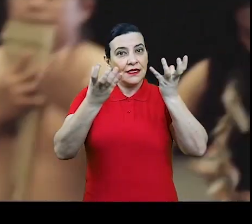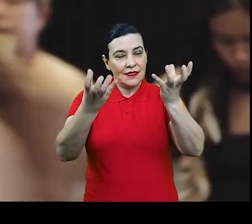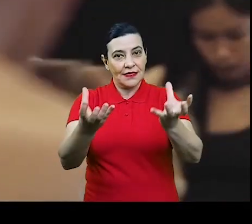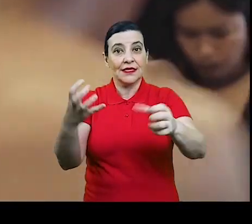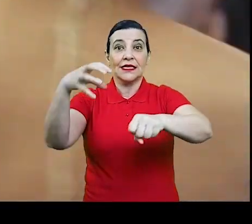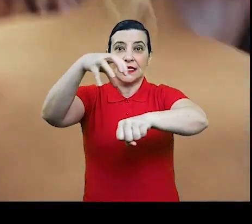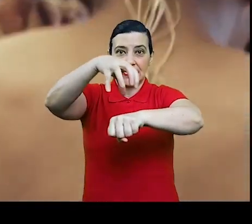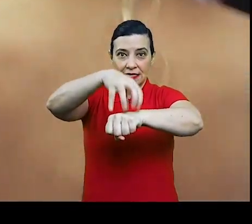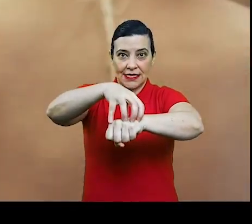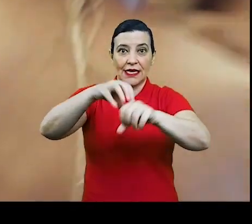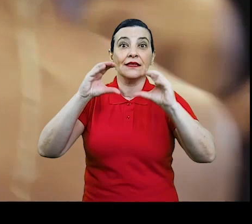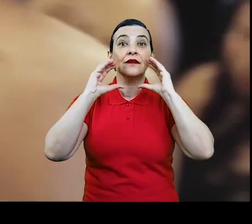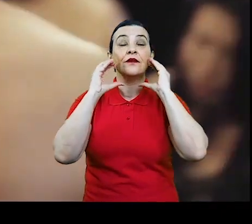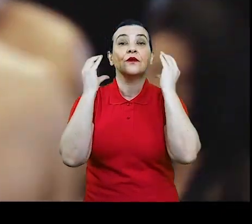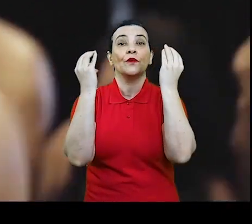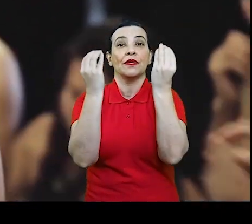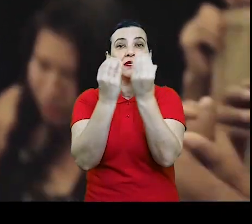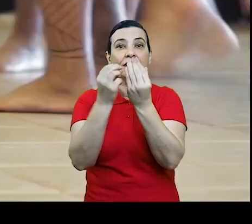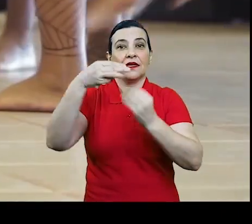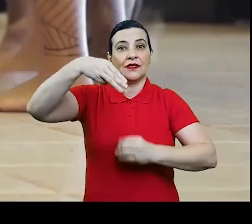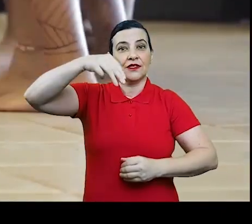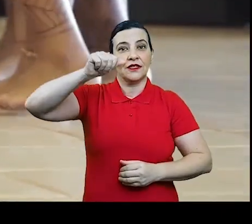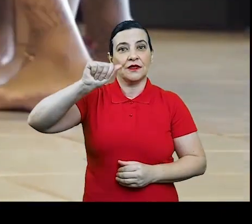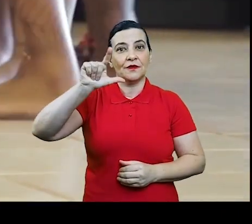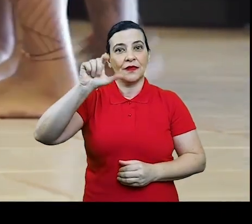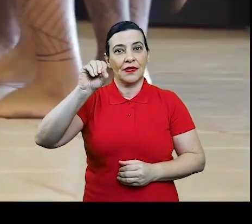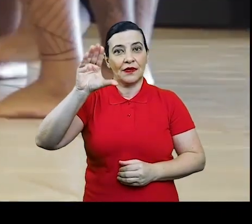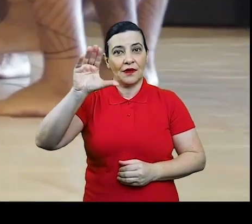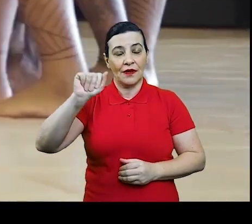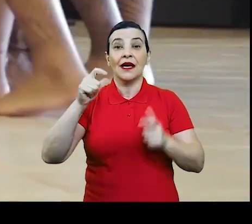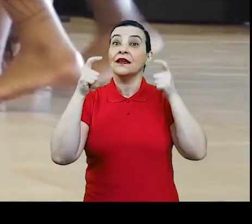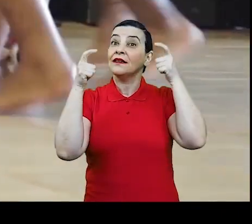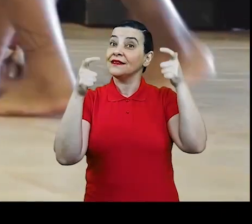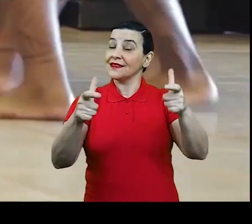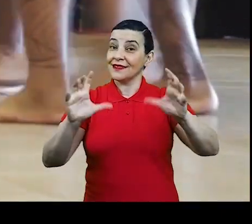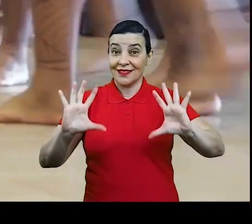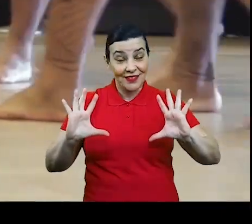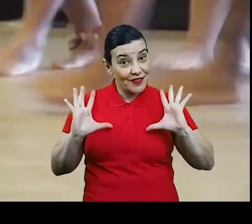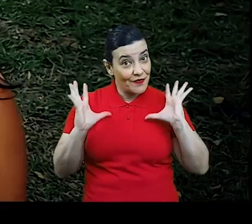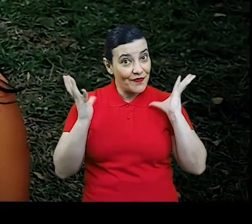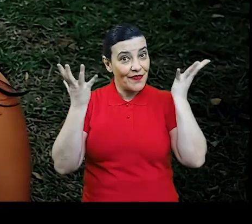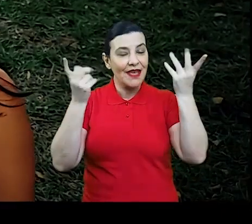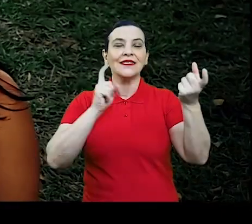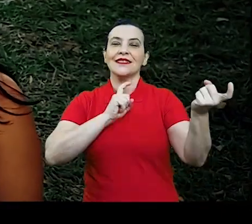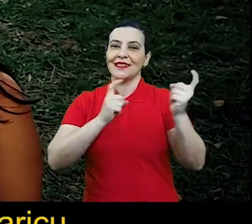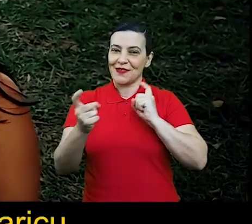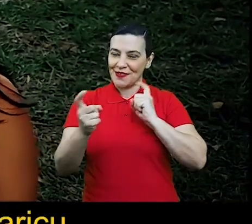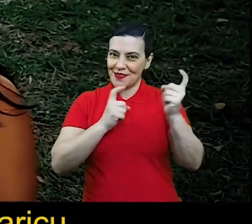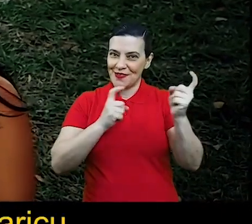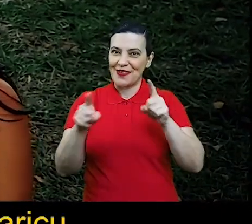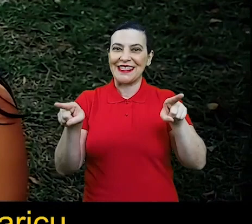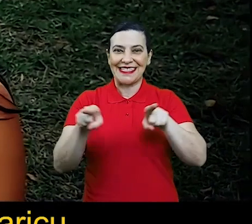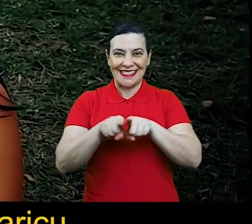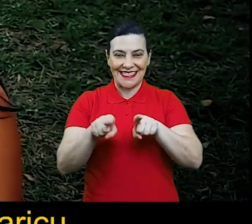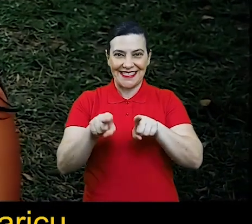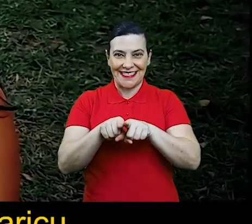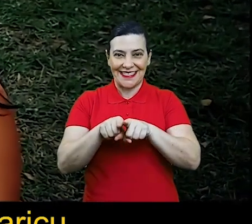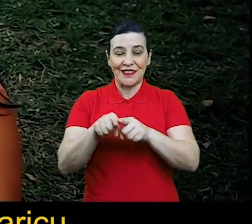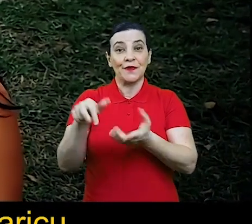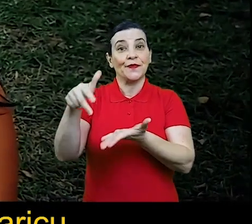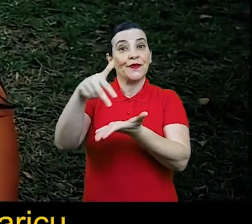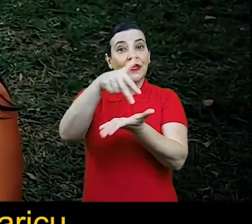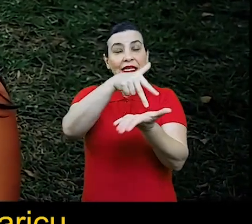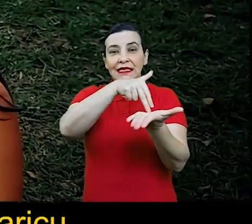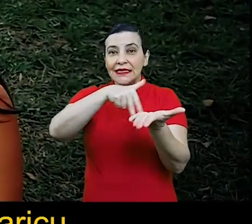meio do centro comunitário ou da maloca, onde é o local de festa e de outras reuniões também. E logo em seguida